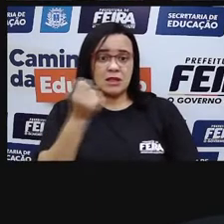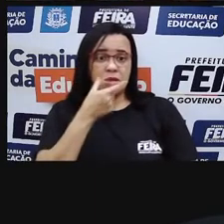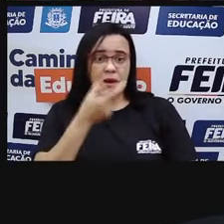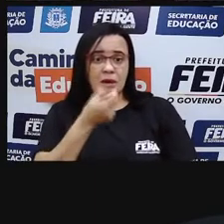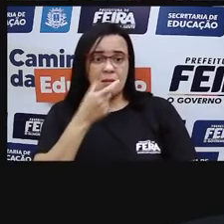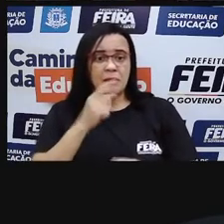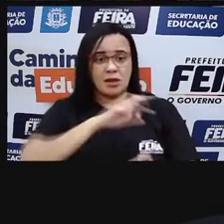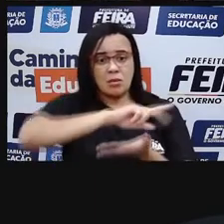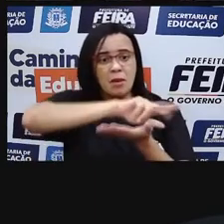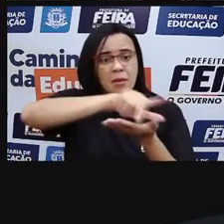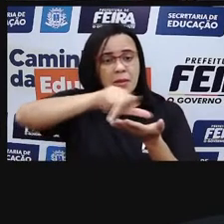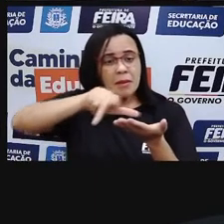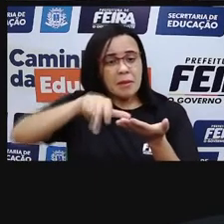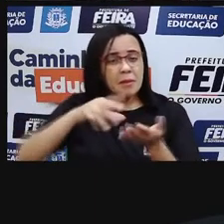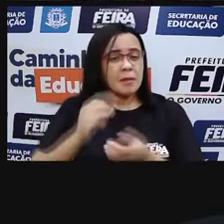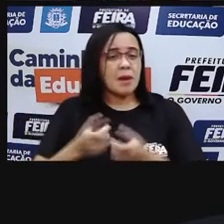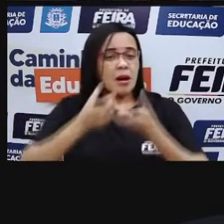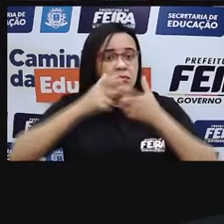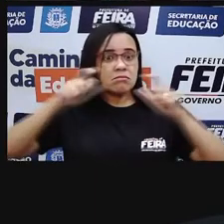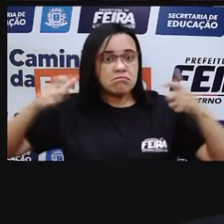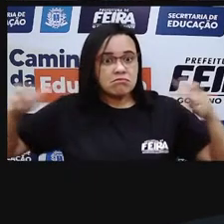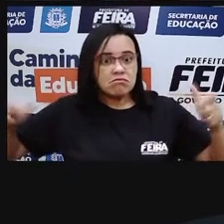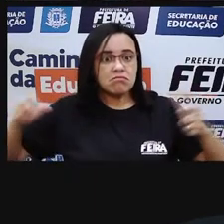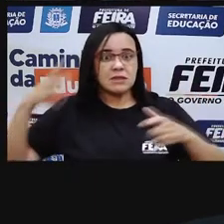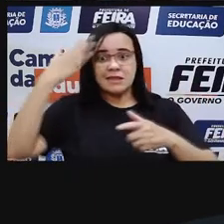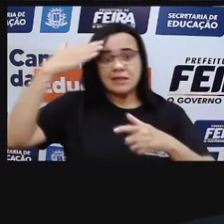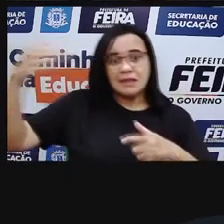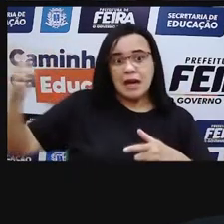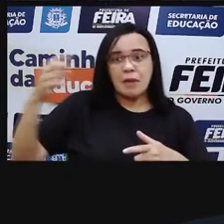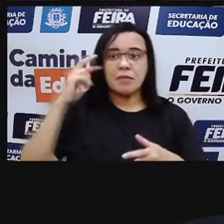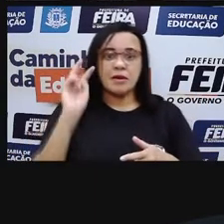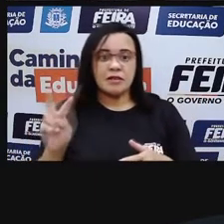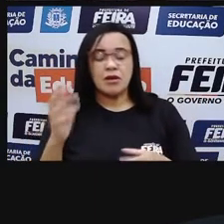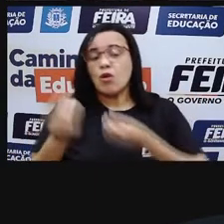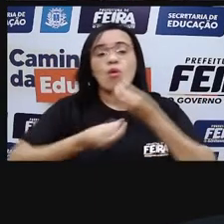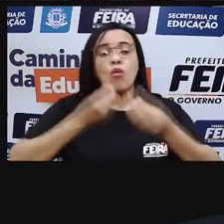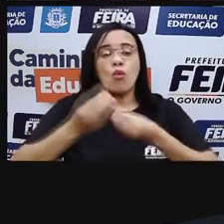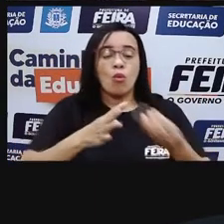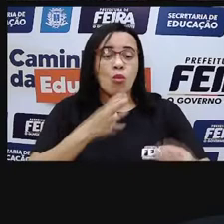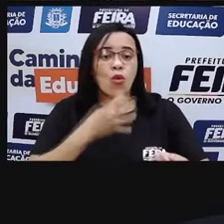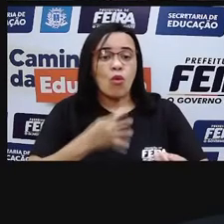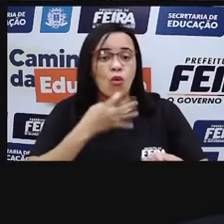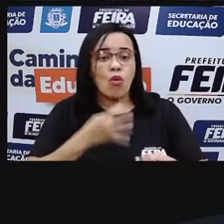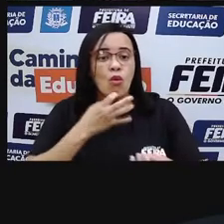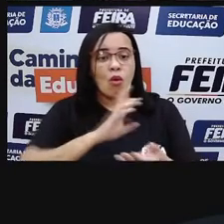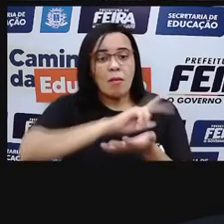consciência sobre o que é um medicamento. Então, um Dorflex é um medicamento,